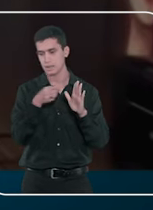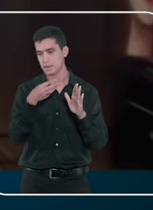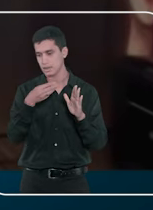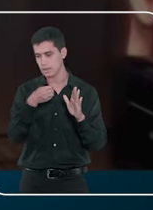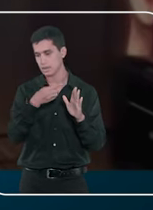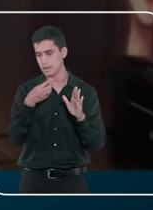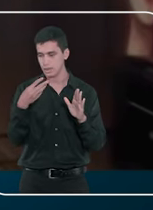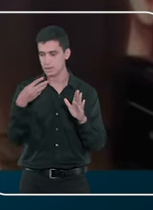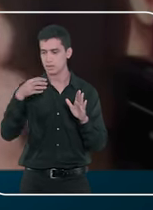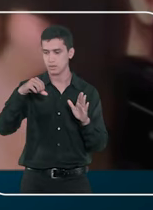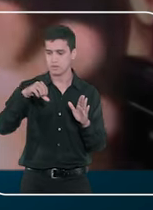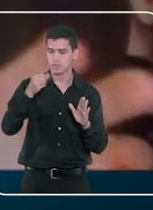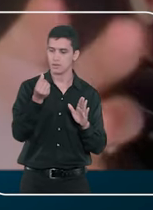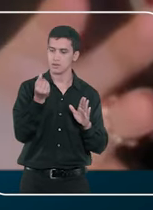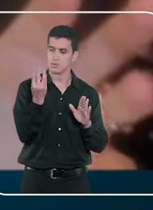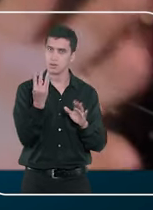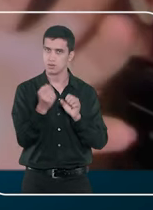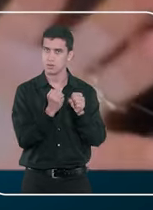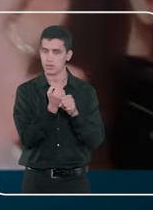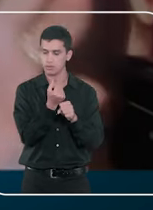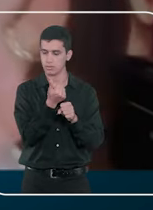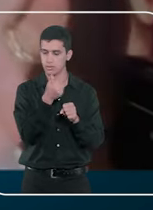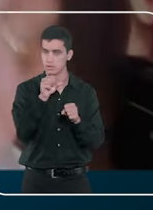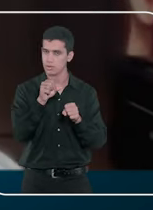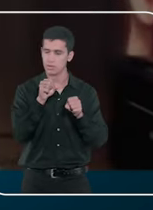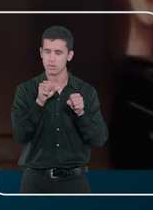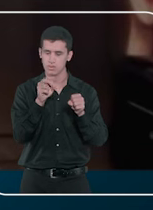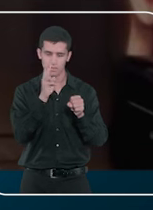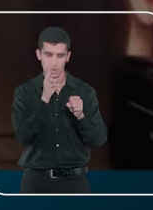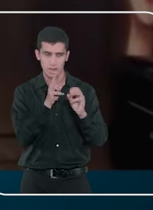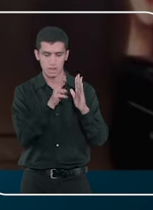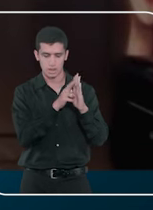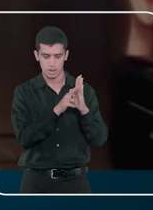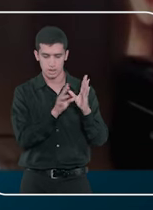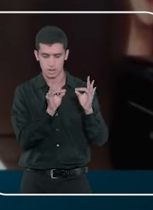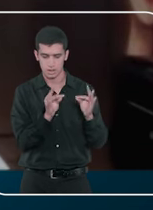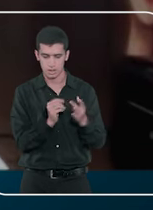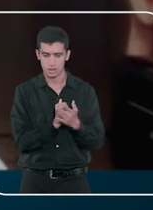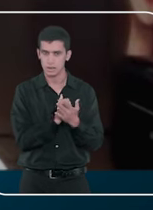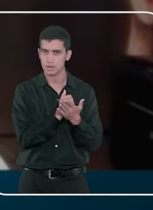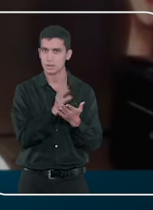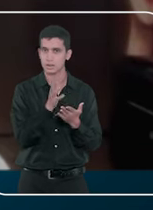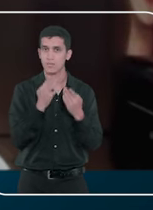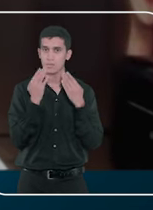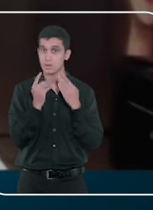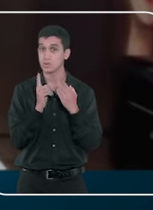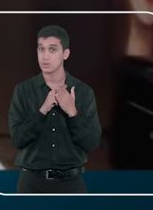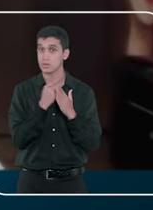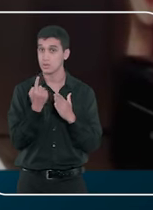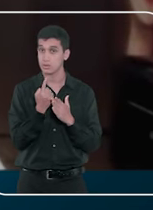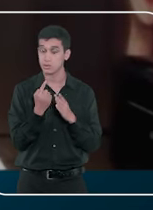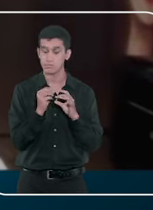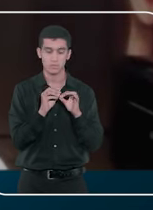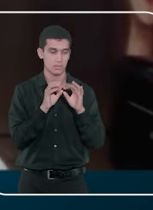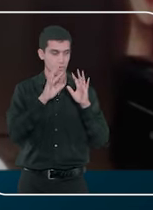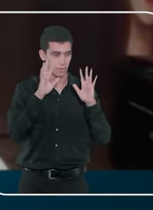13.964/2019, ao trazer essa minudência de regramento, já nos traz uma